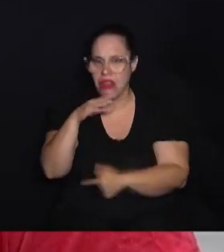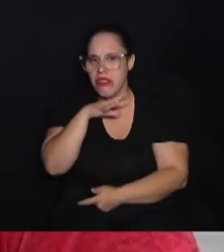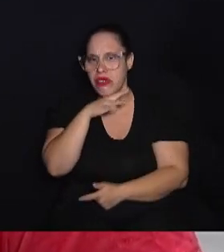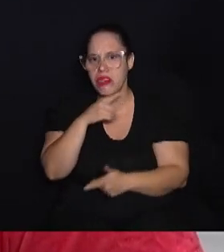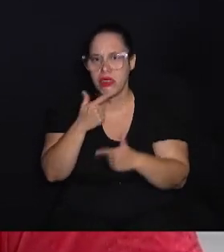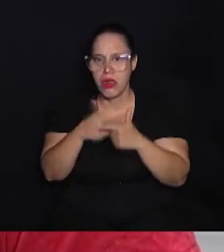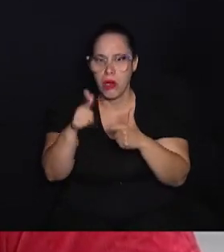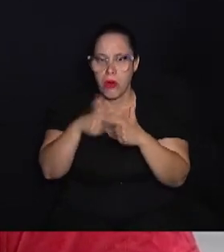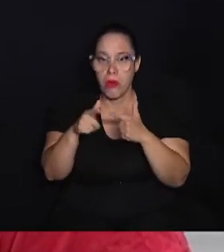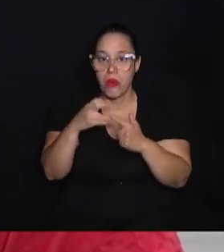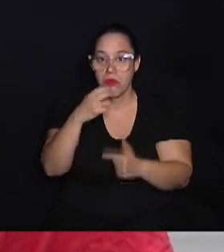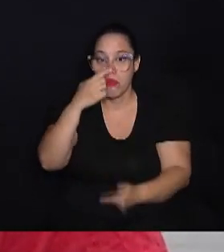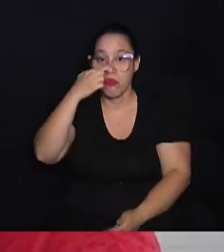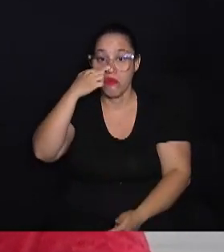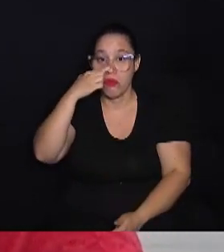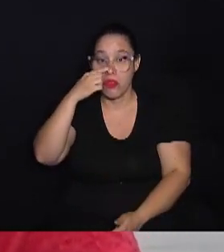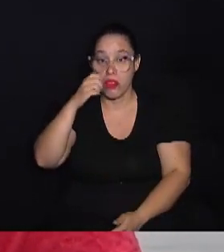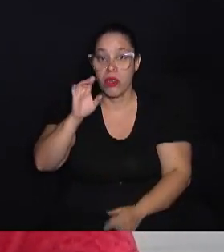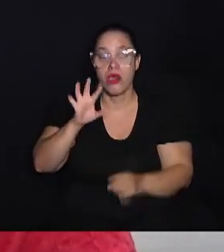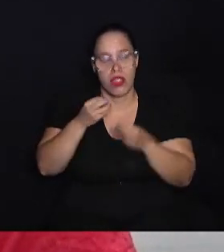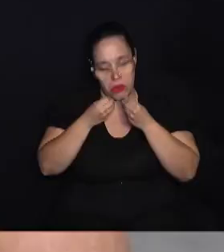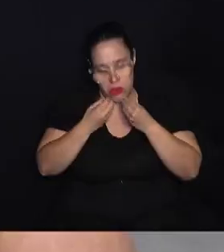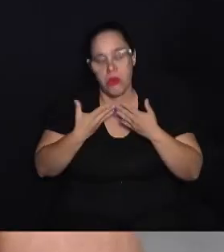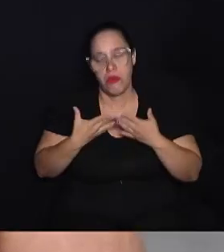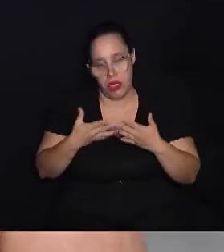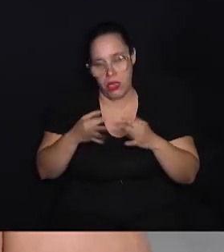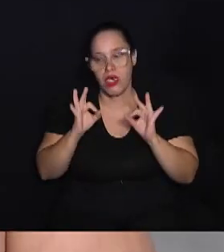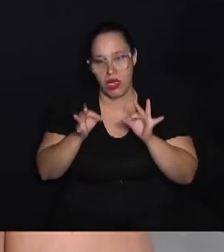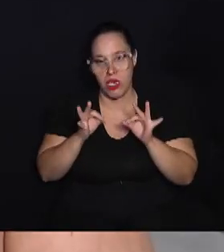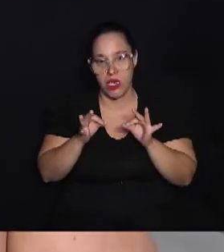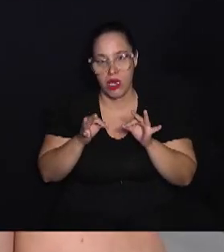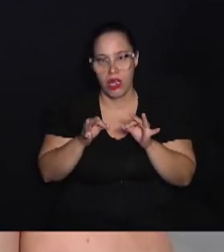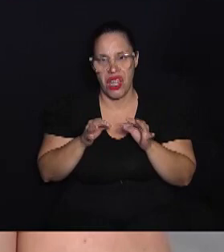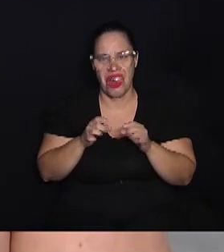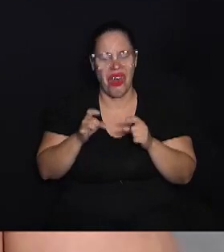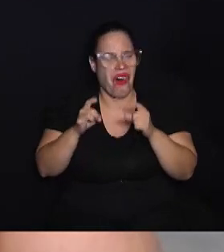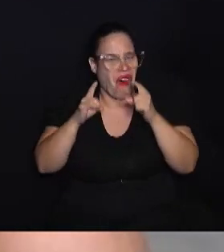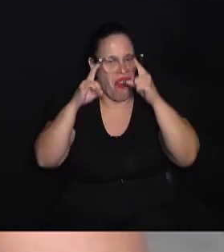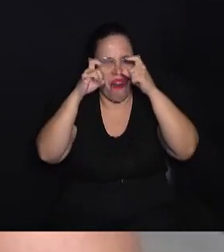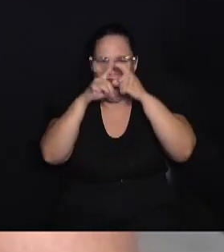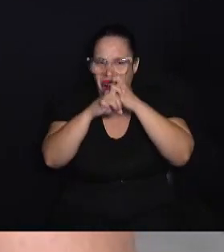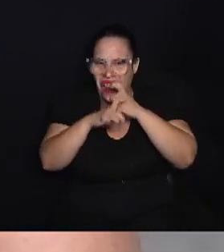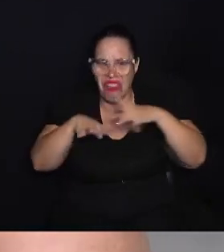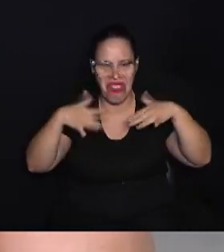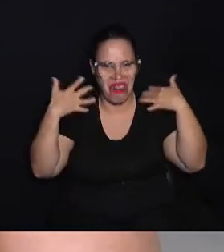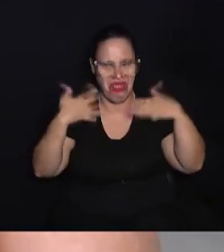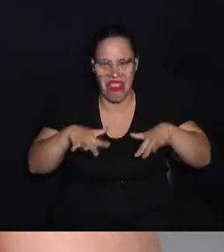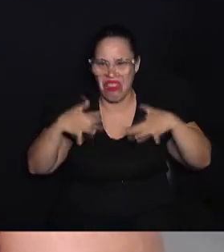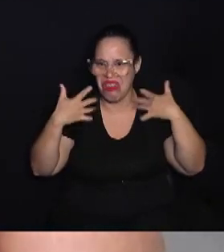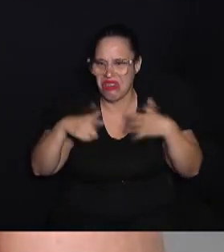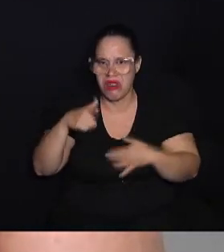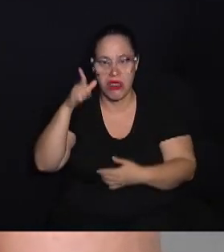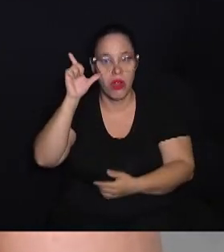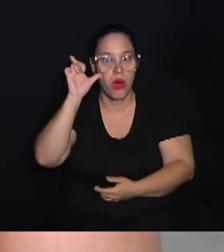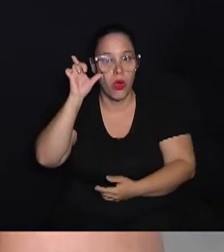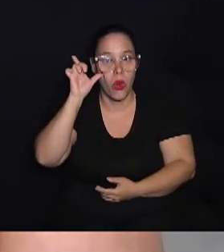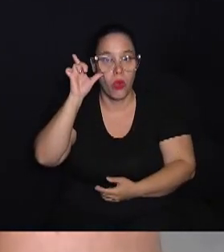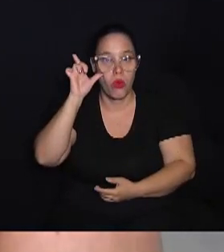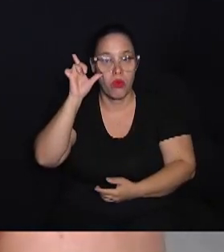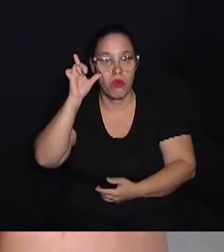alguém na família, ou tá tudo bem por enquanto? Não, tá tudo bem por enquanto. Terrível, muito. Ontem à noite mesmo, no meu bairro,